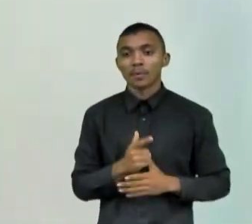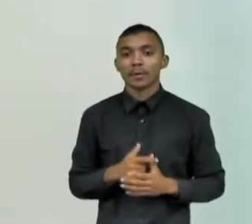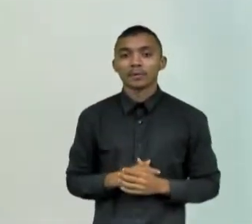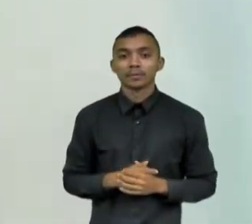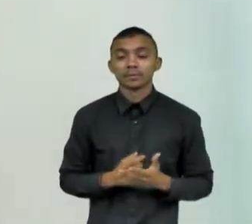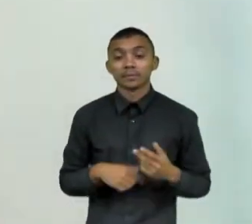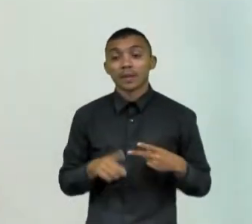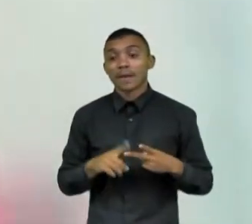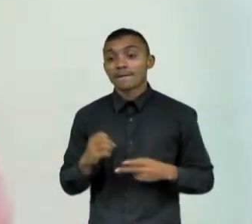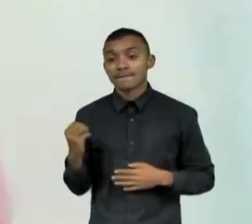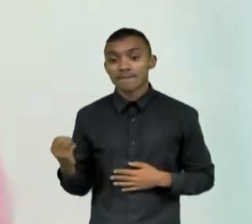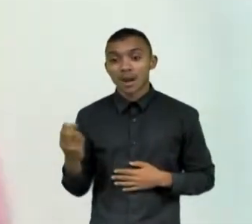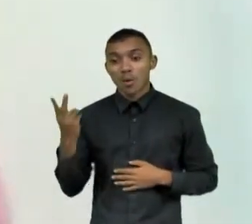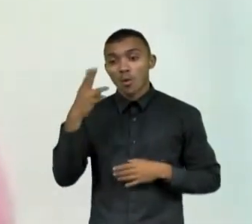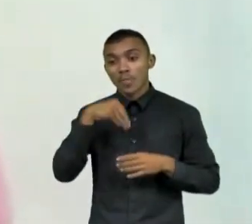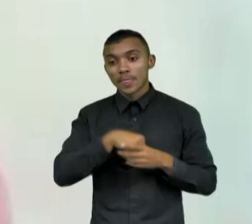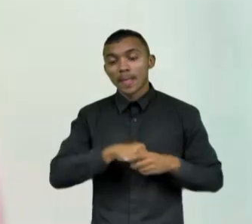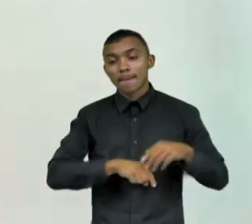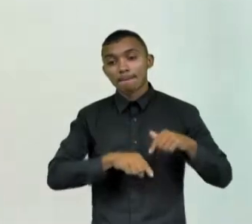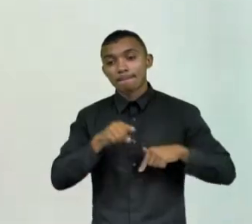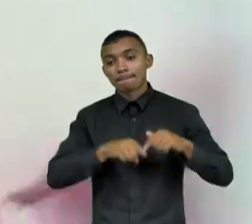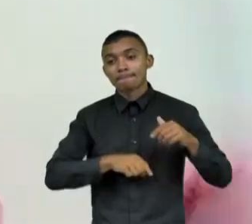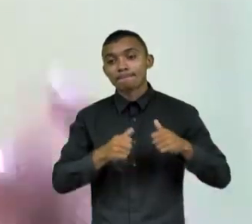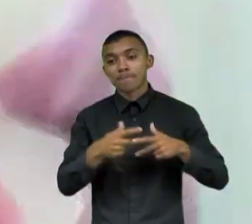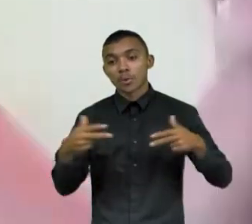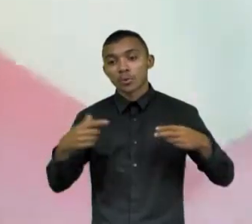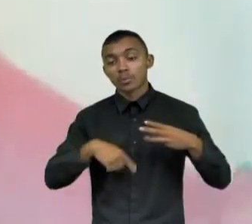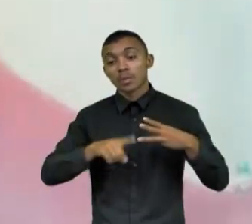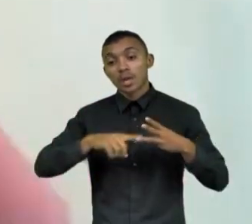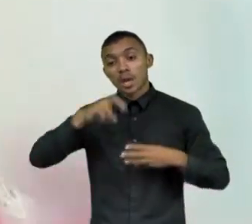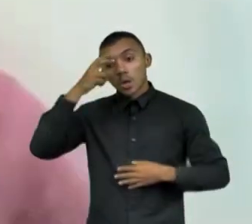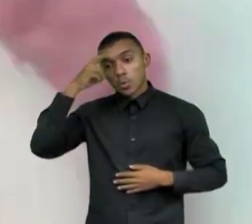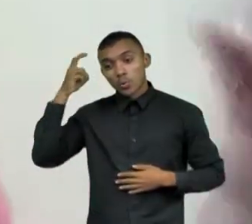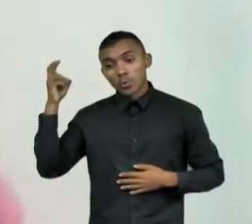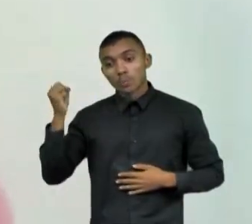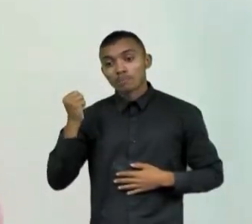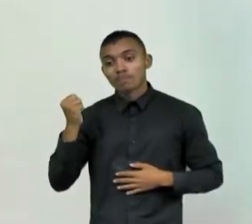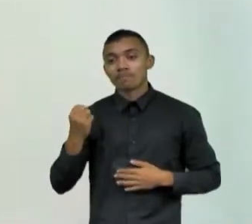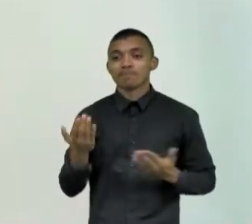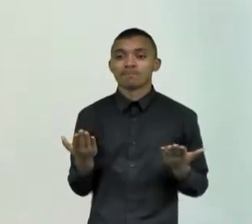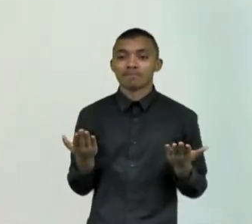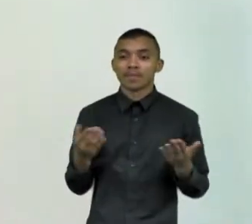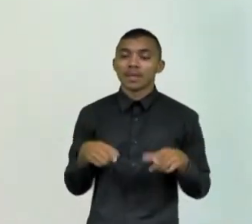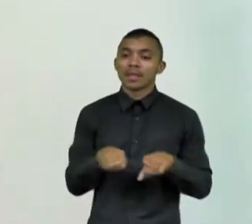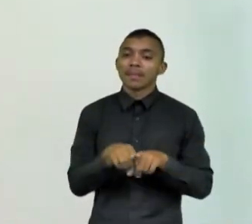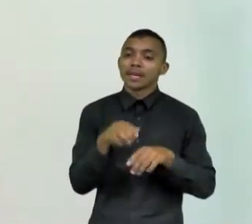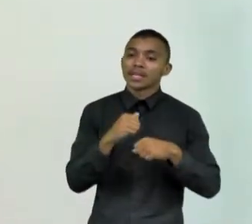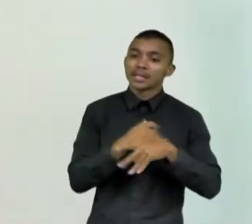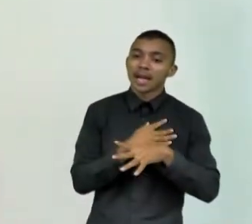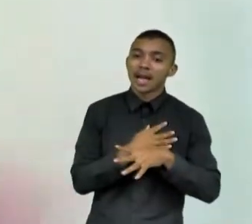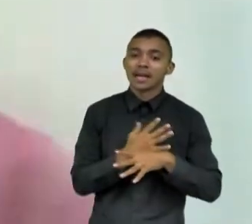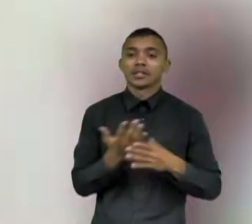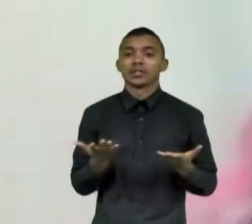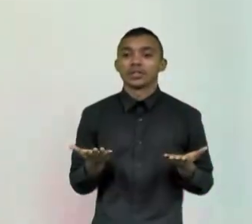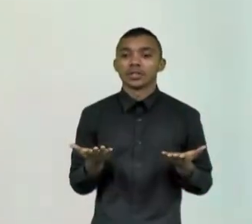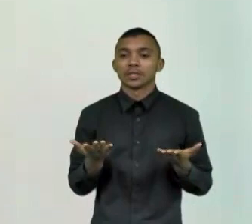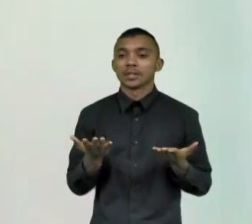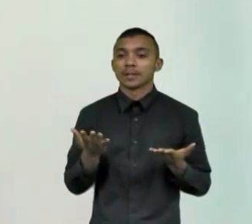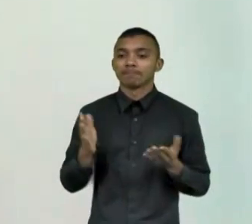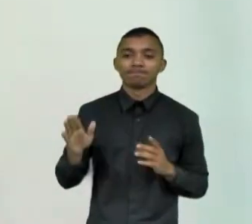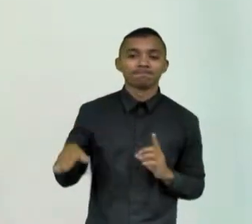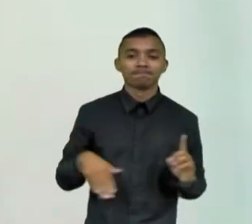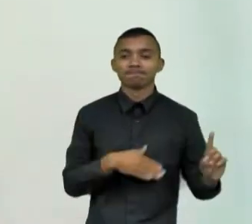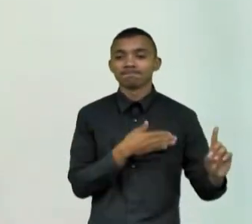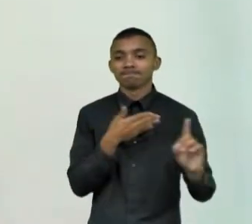agrega valor ao produto, valoriza a cultura, valoriza a cidade onde está sendo produzida, dá reconhecimento a quem